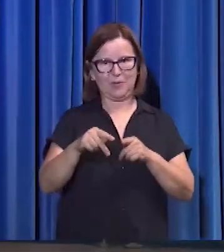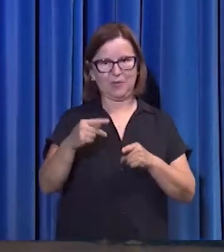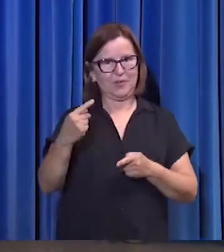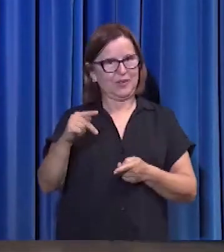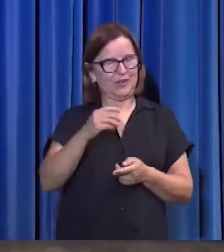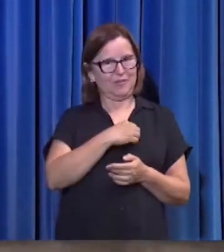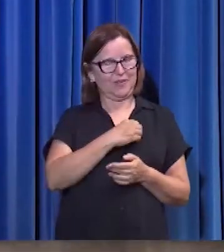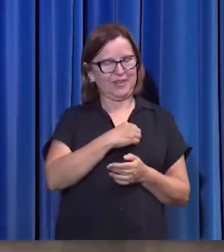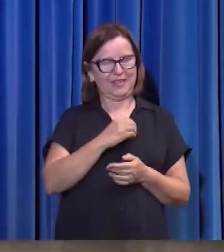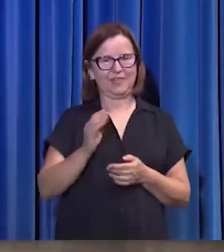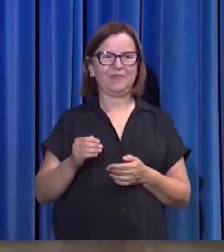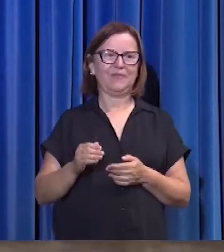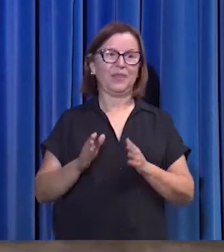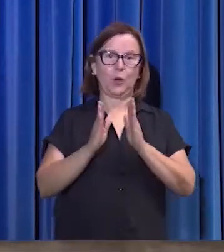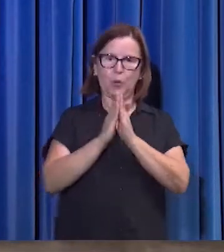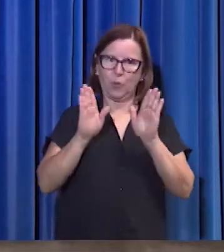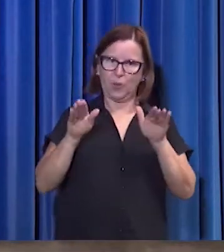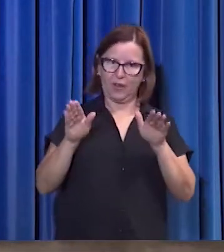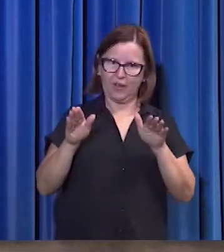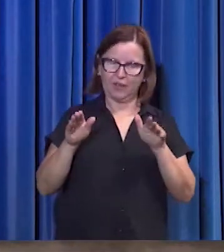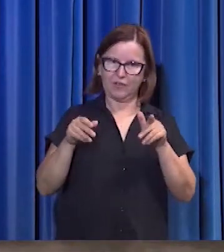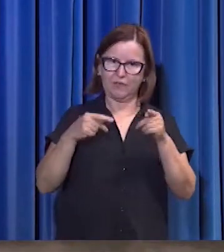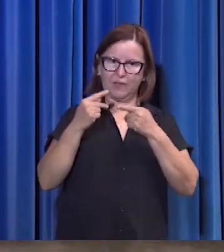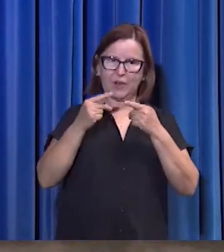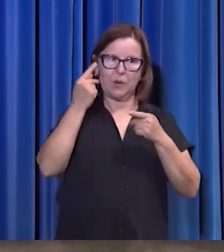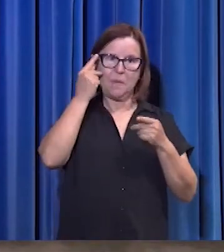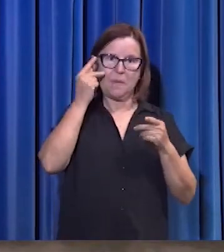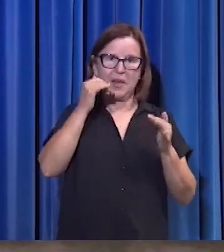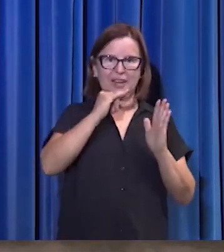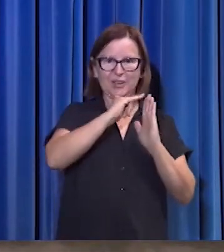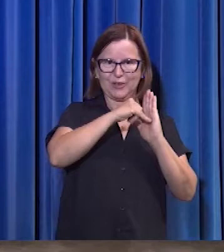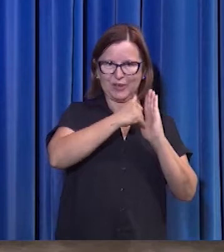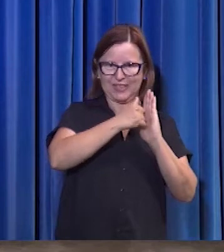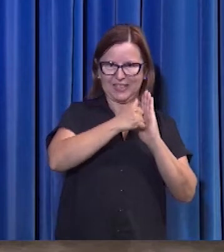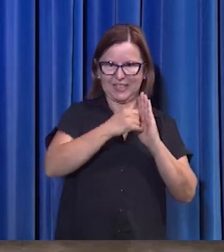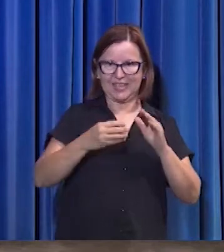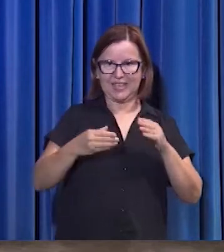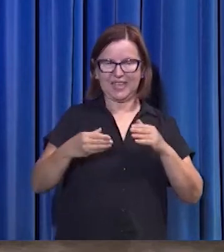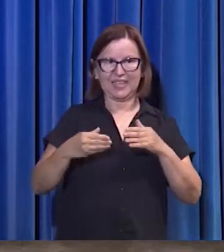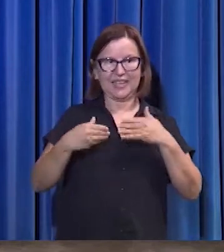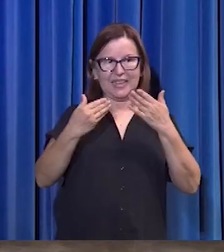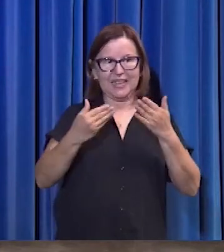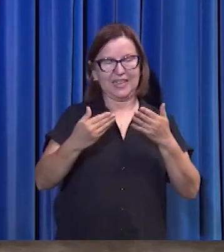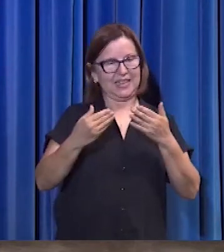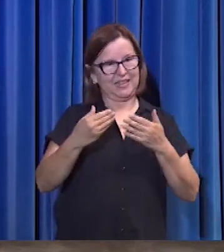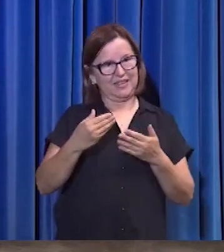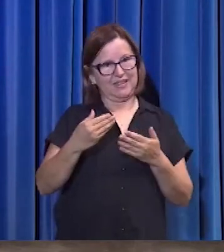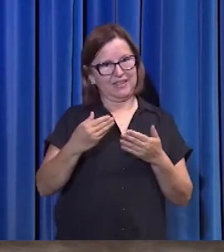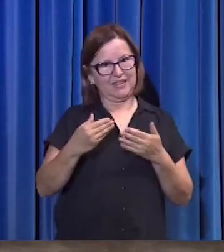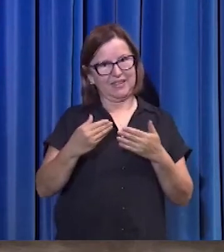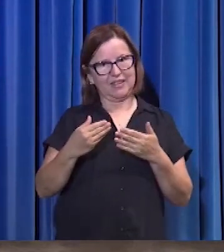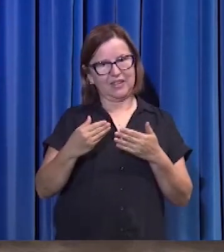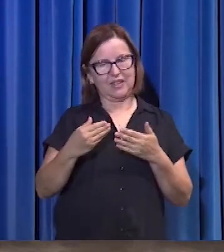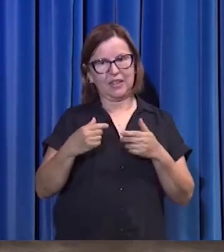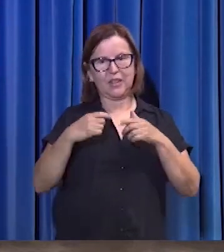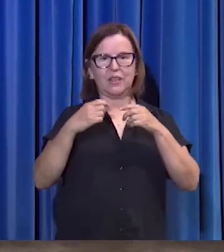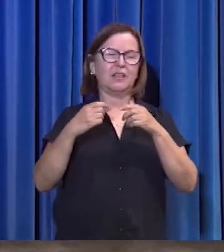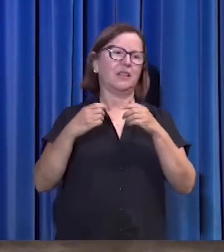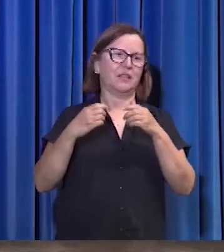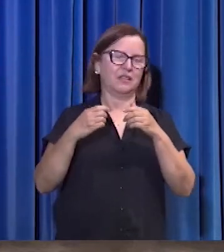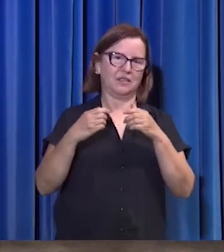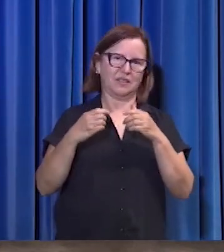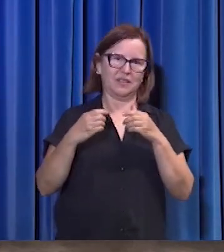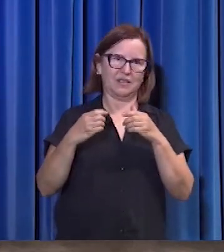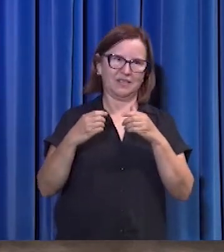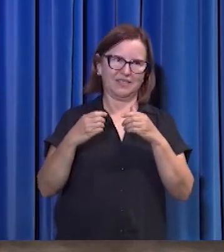José. E dará o nome de Jesus, porque ele salvará o seu povo dos